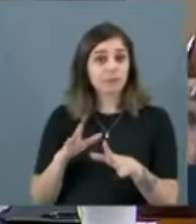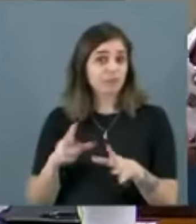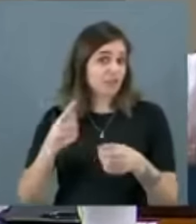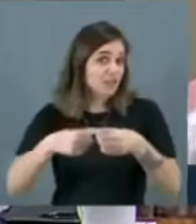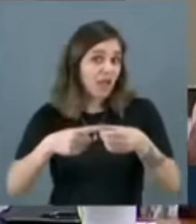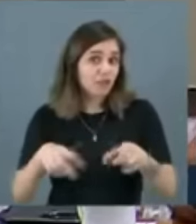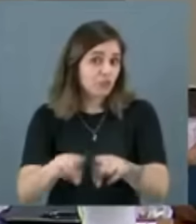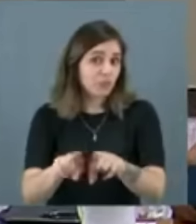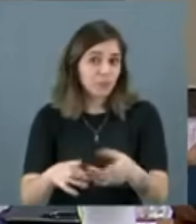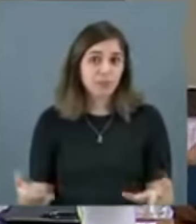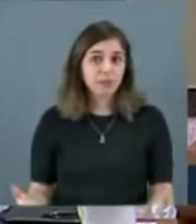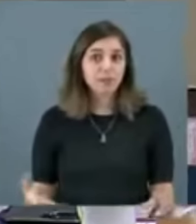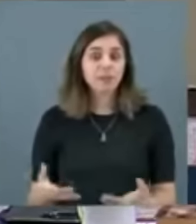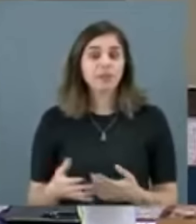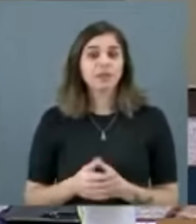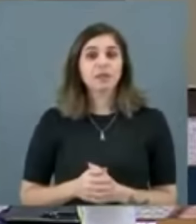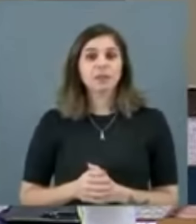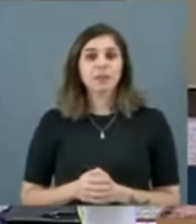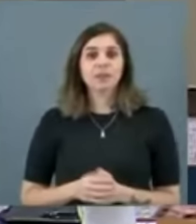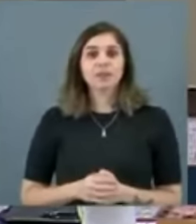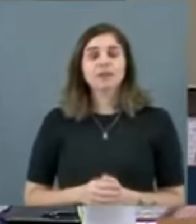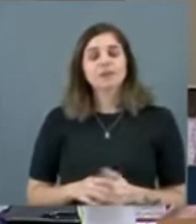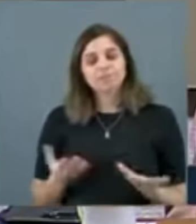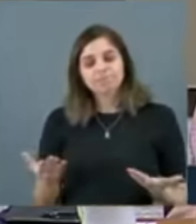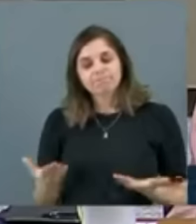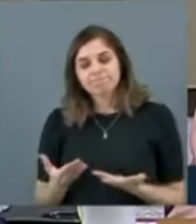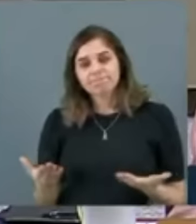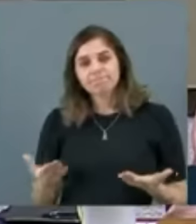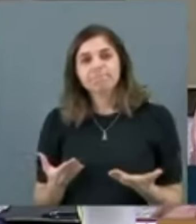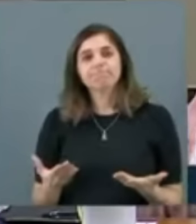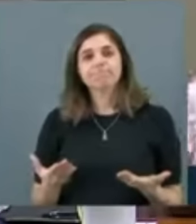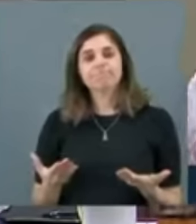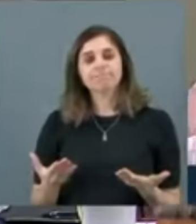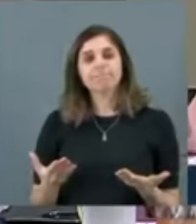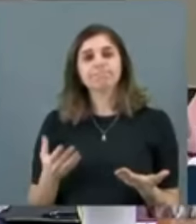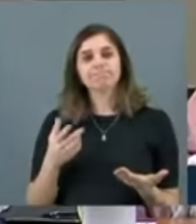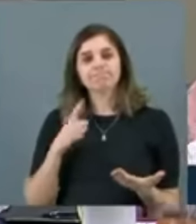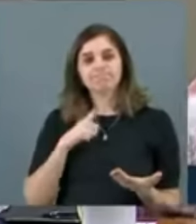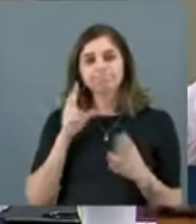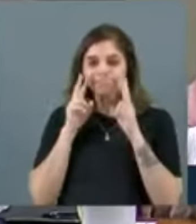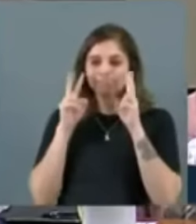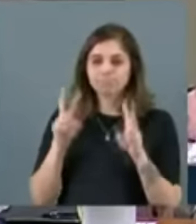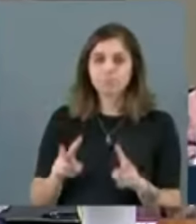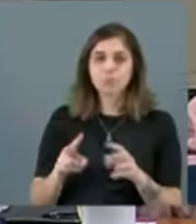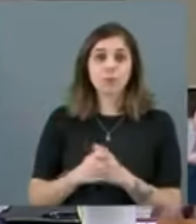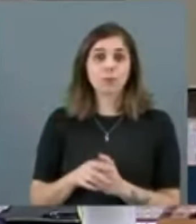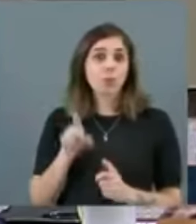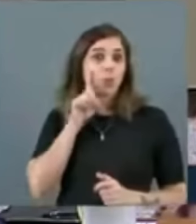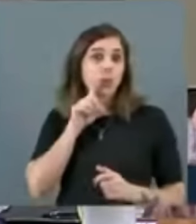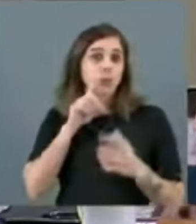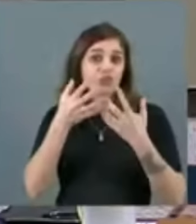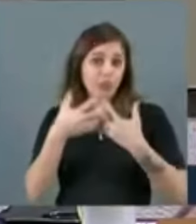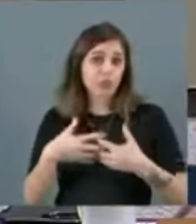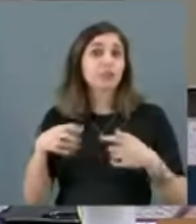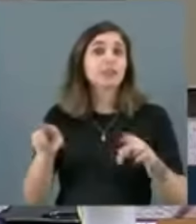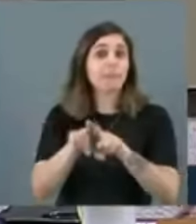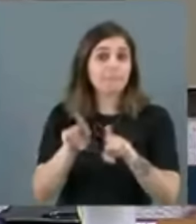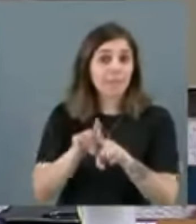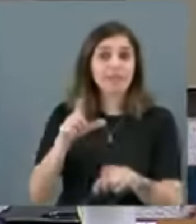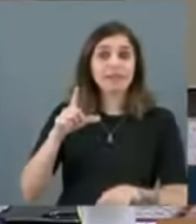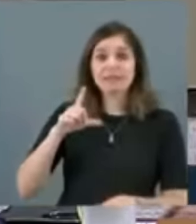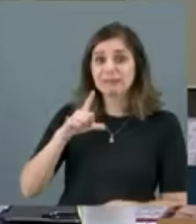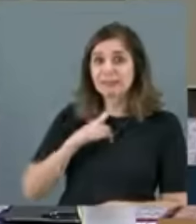Então, nós estamos nesse momento com esse olhar. Nos Estados Unidos também existem ações